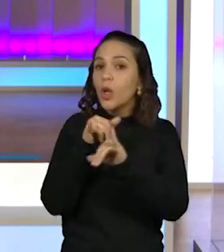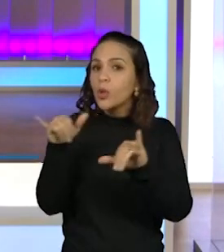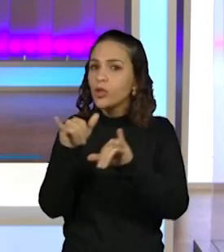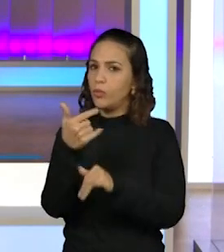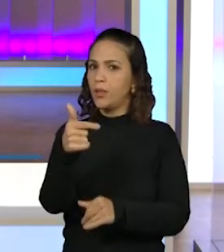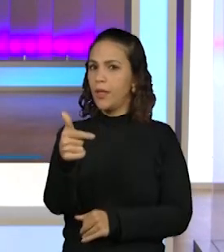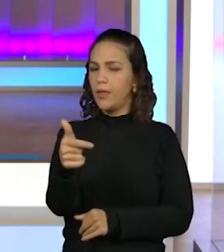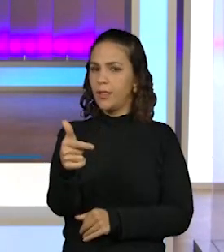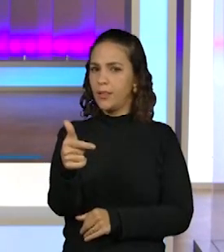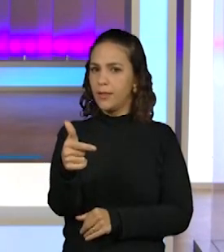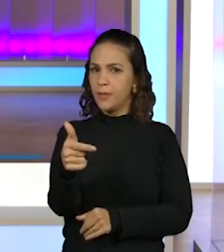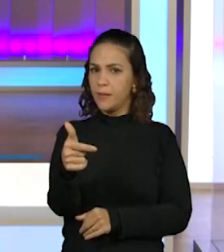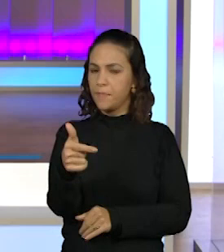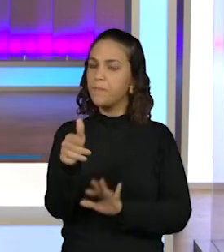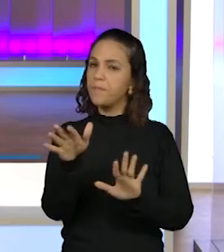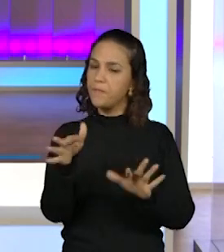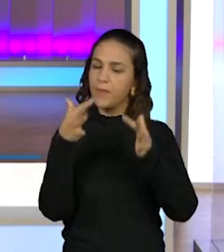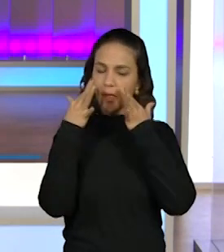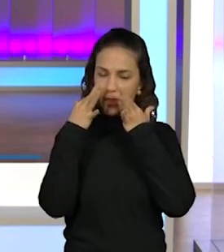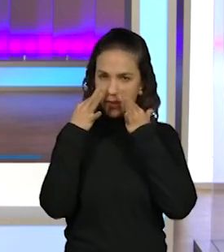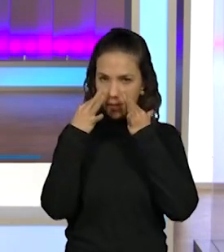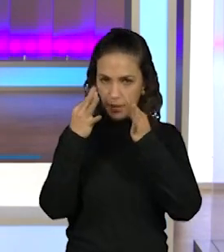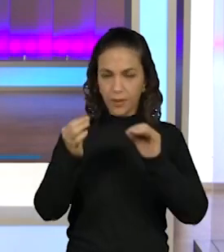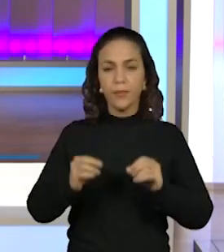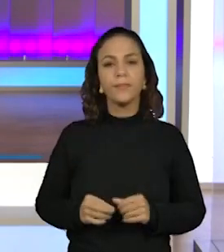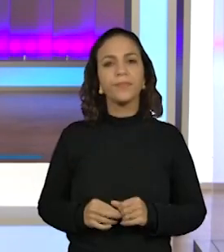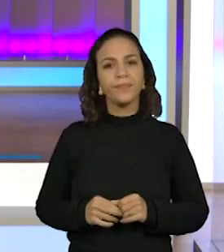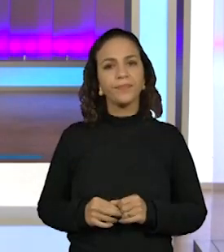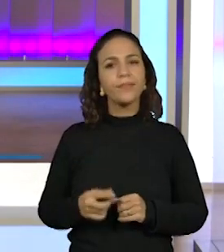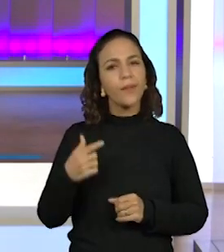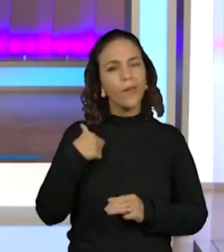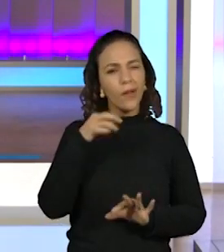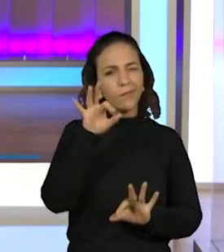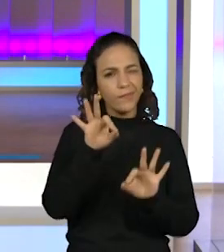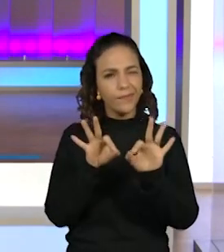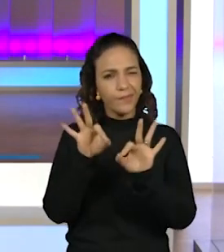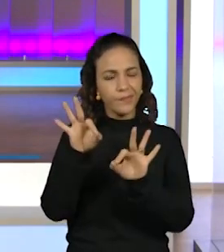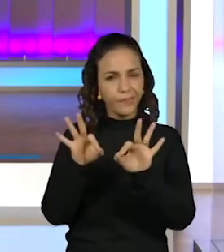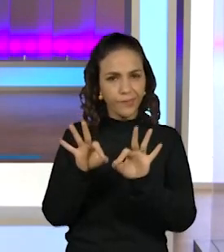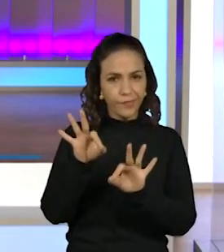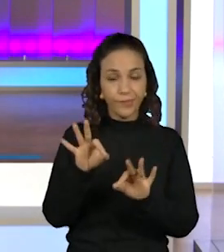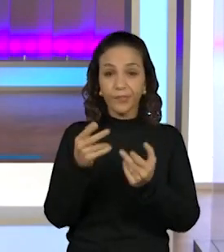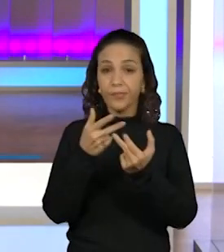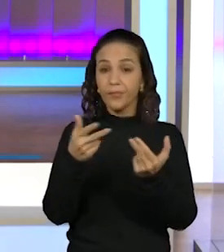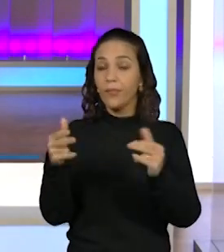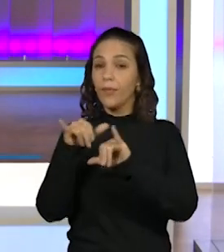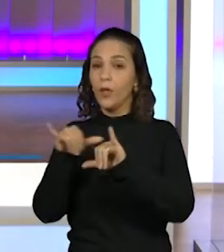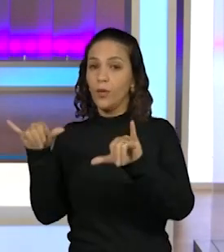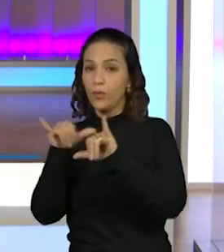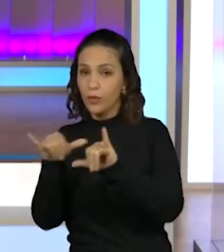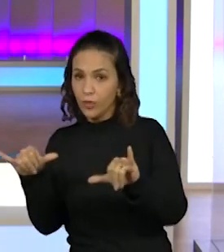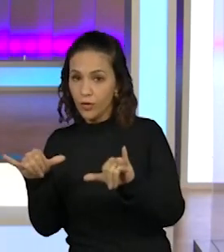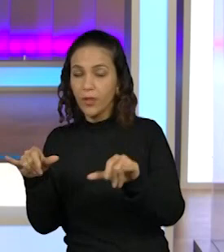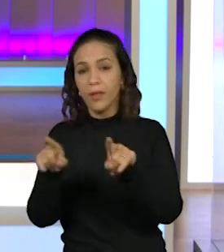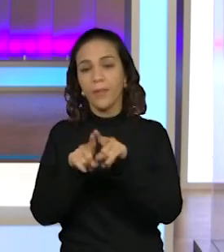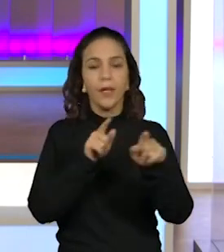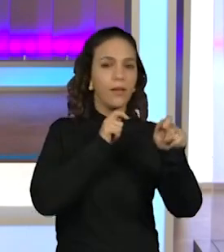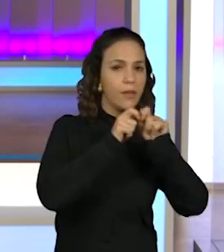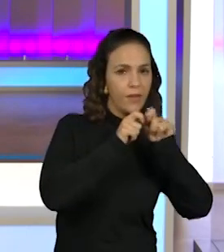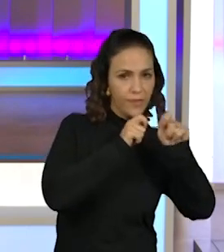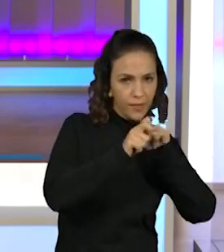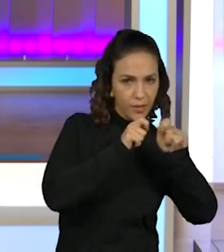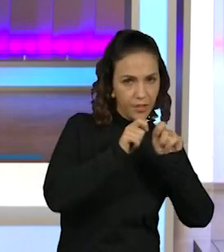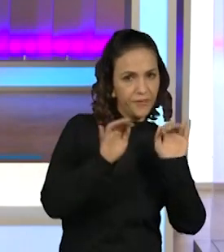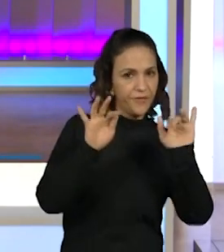material. Então, atenção. Faremos uma sistematização sobre notícia e sobre entrevista,